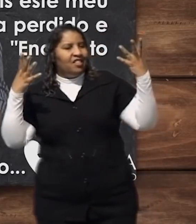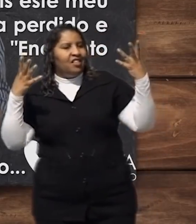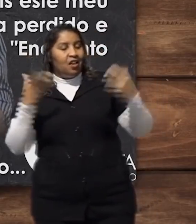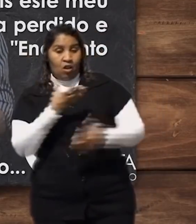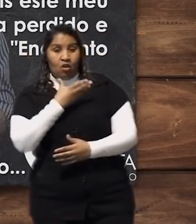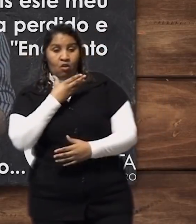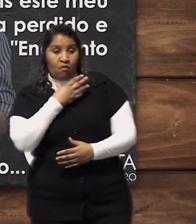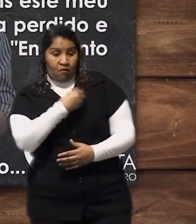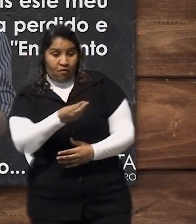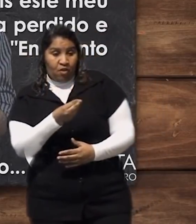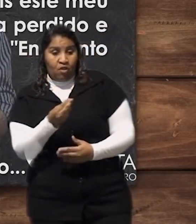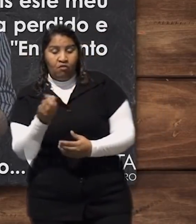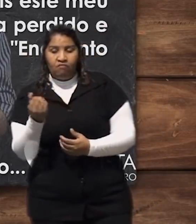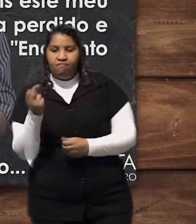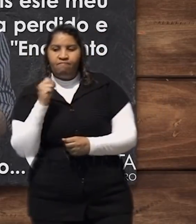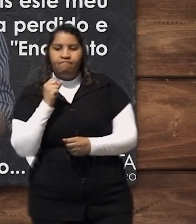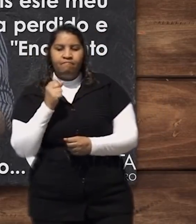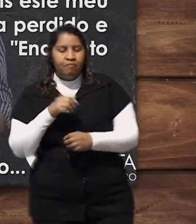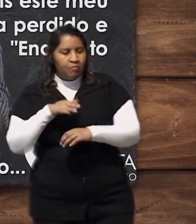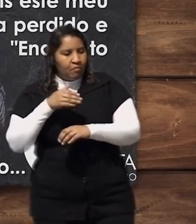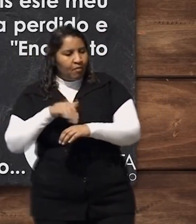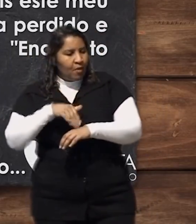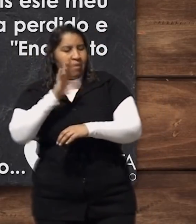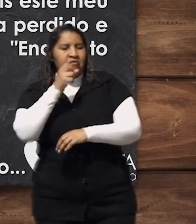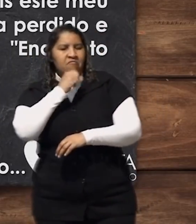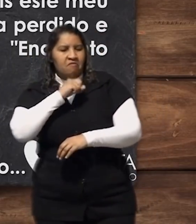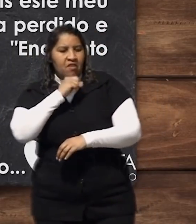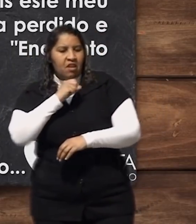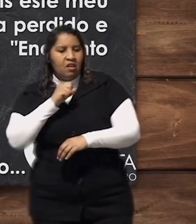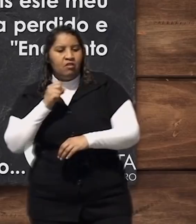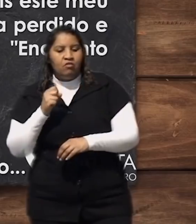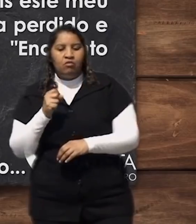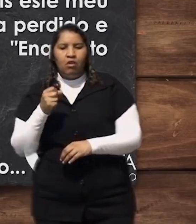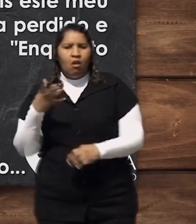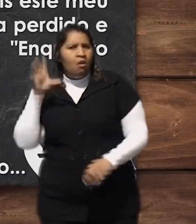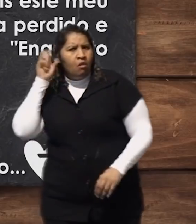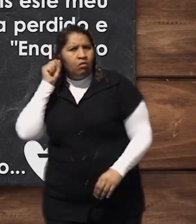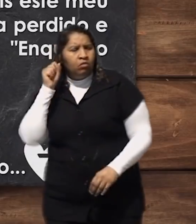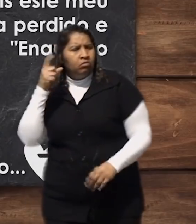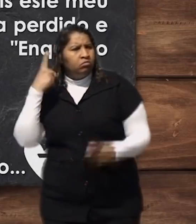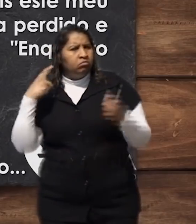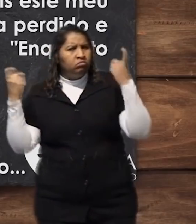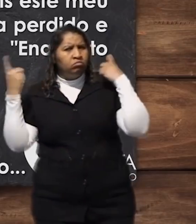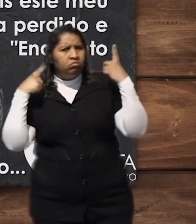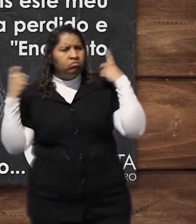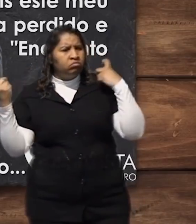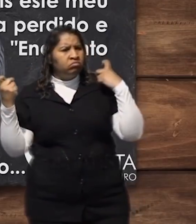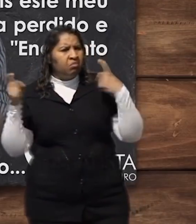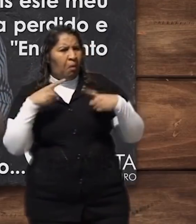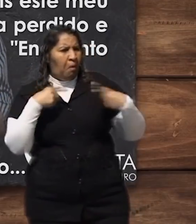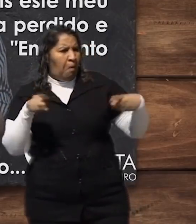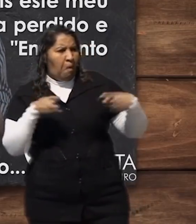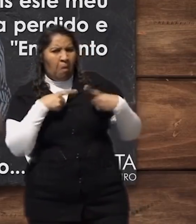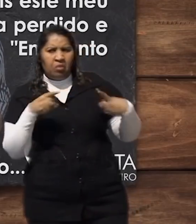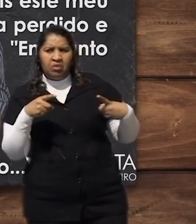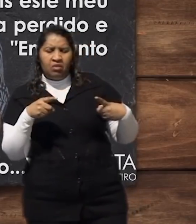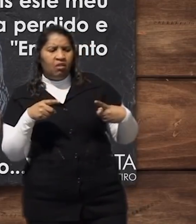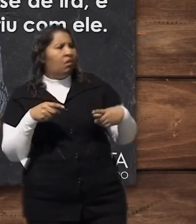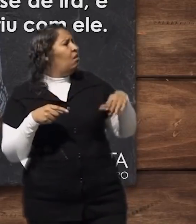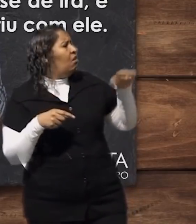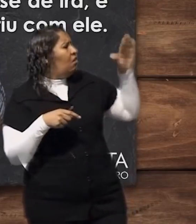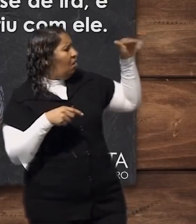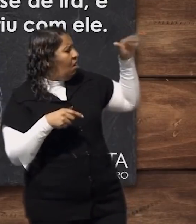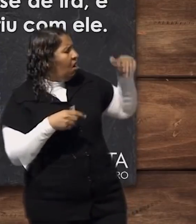quando se aproximou da casa ouviu a música EA dança então chamou nos céus e perguntou-lhe o que estava acontecendo